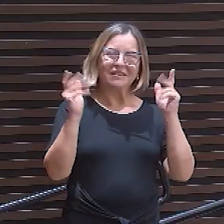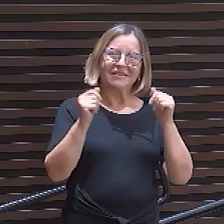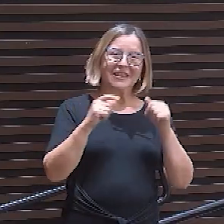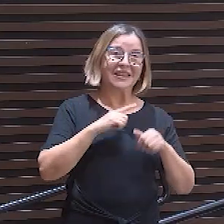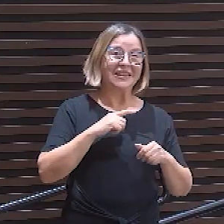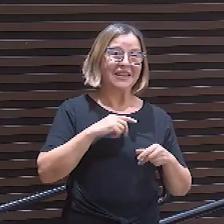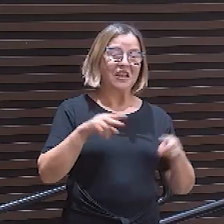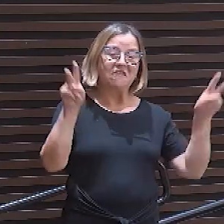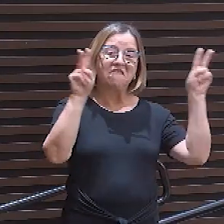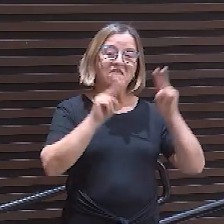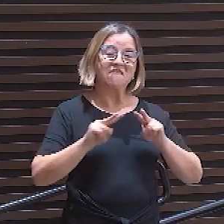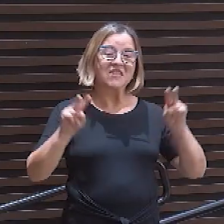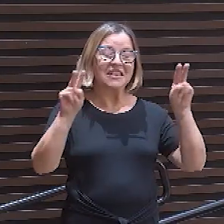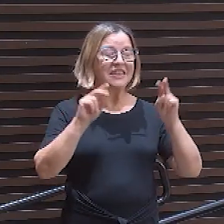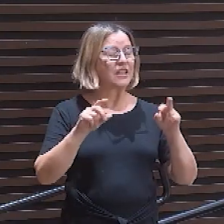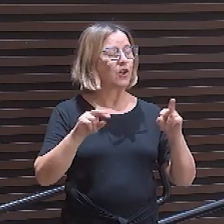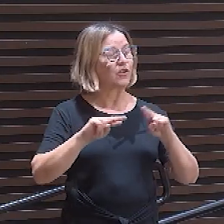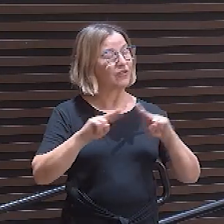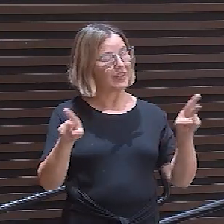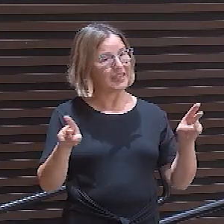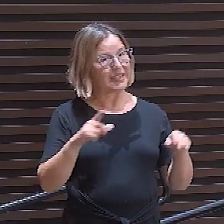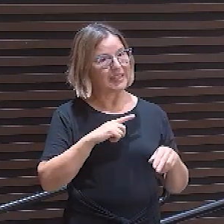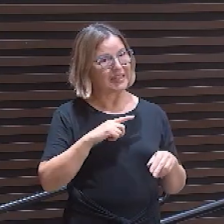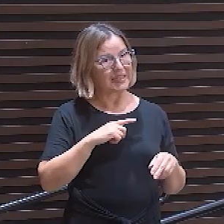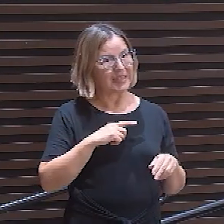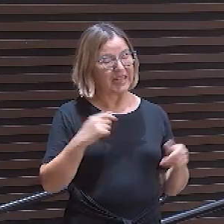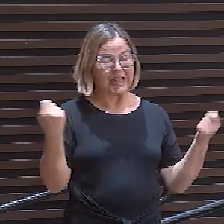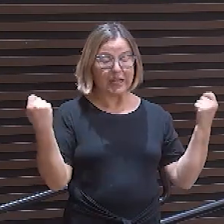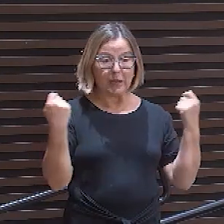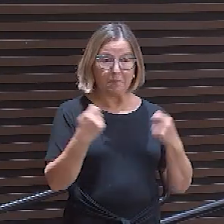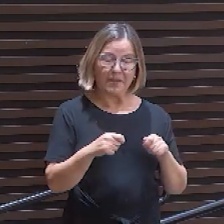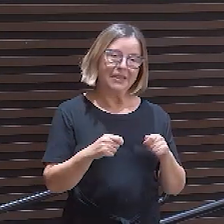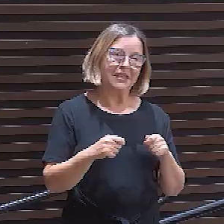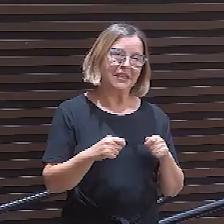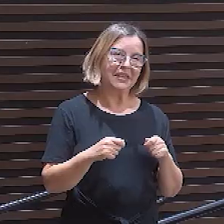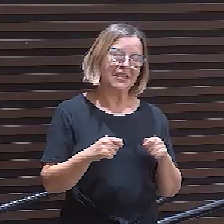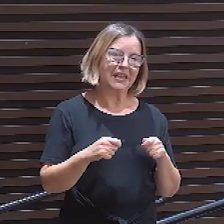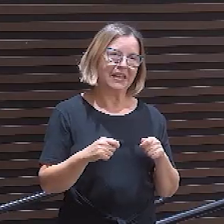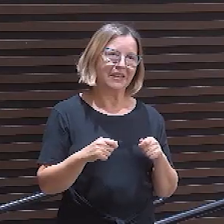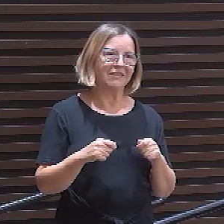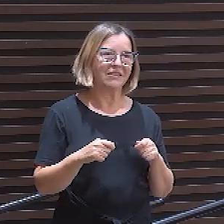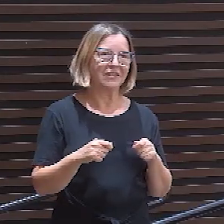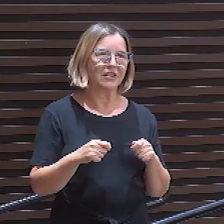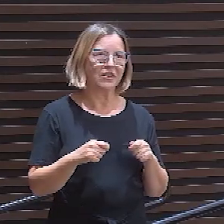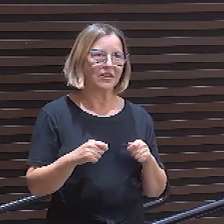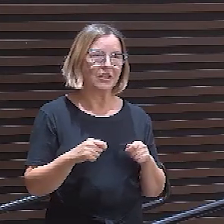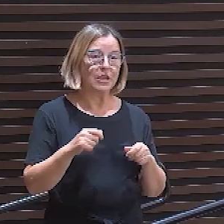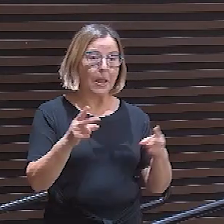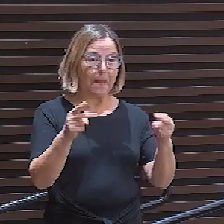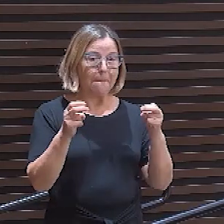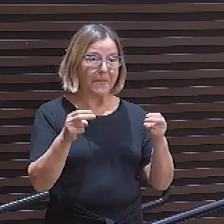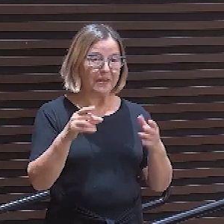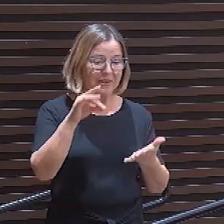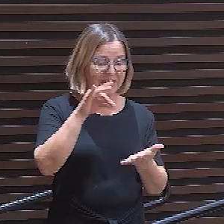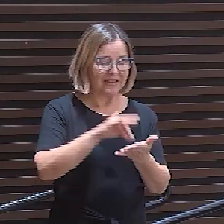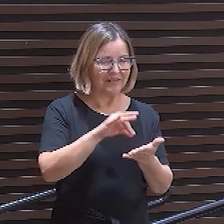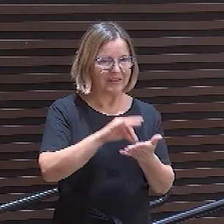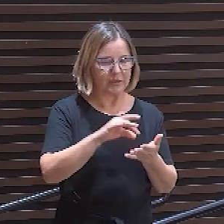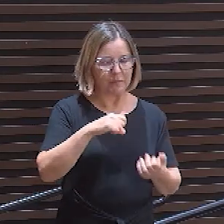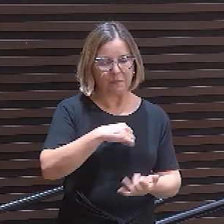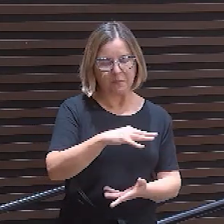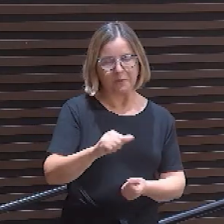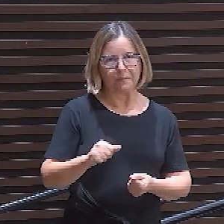uma outra capacidade de olhar a realidade do mundo. A visão